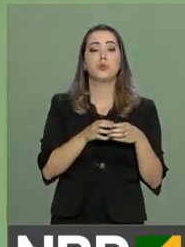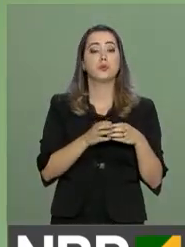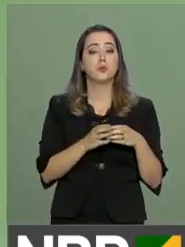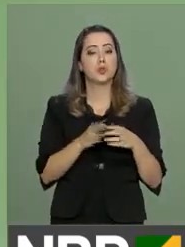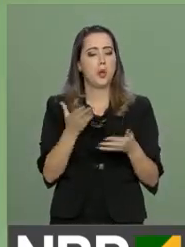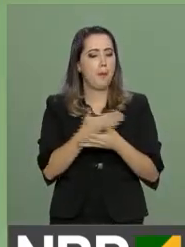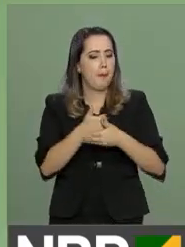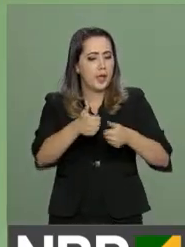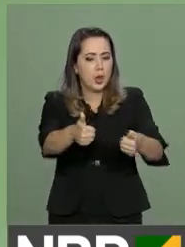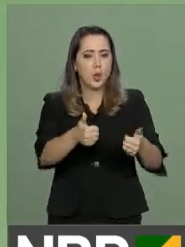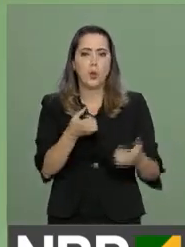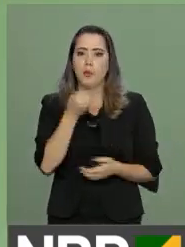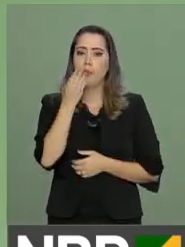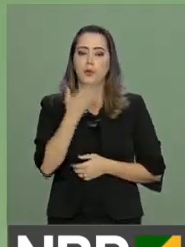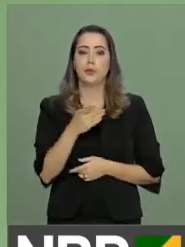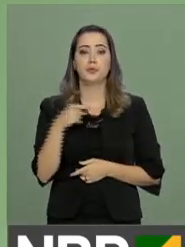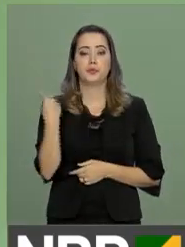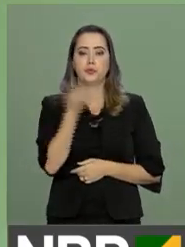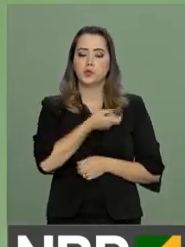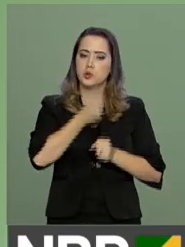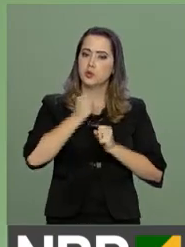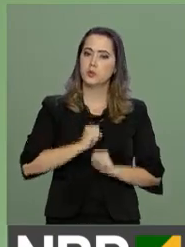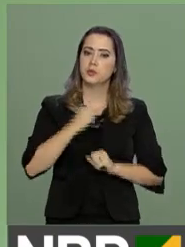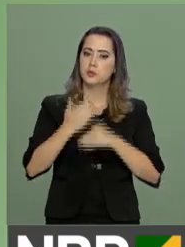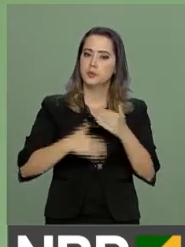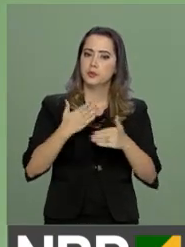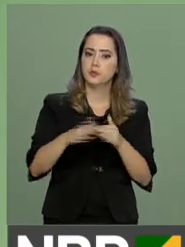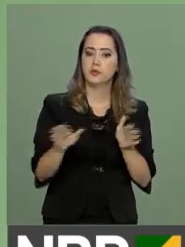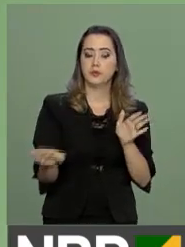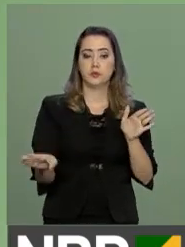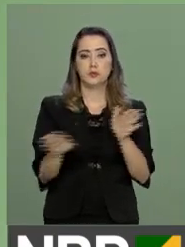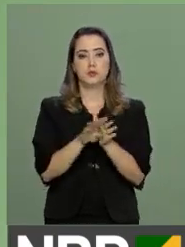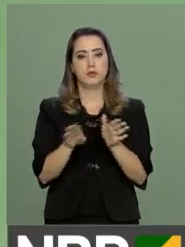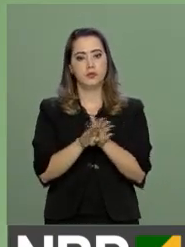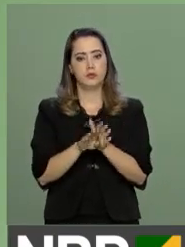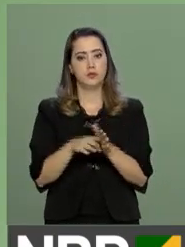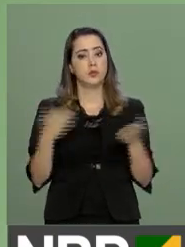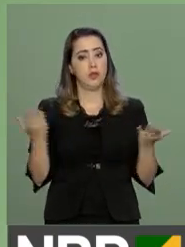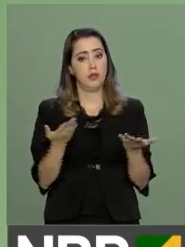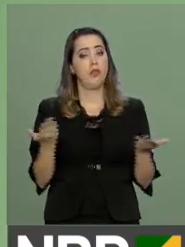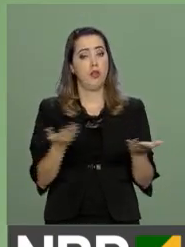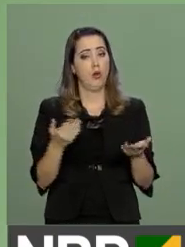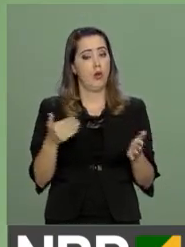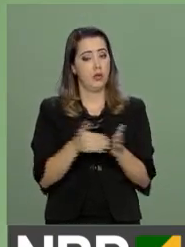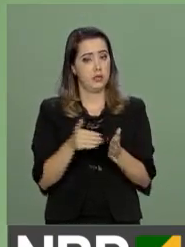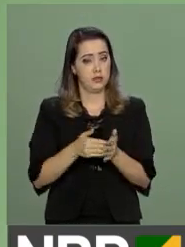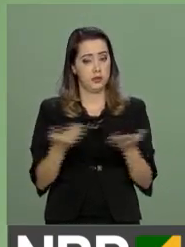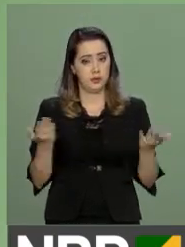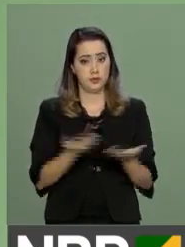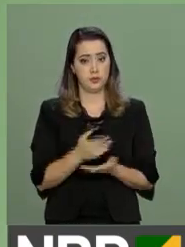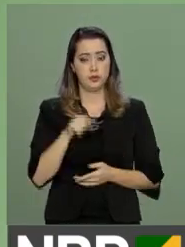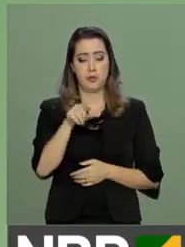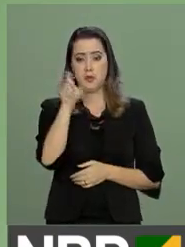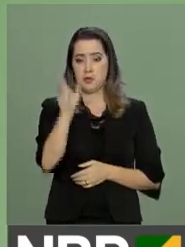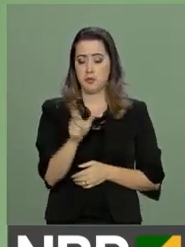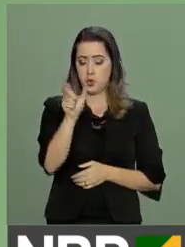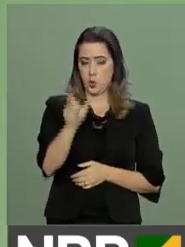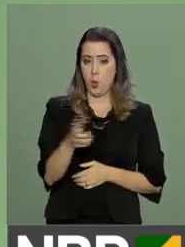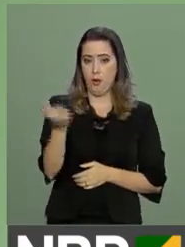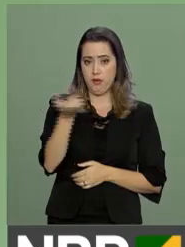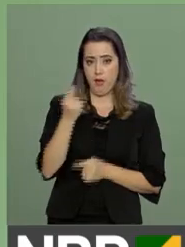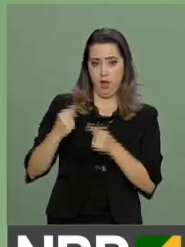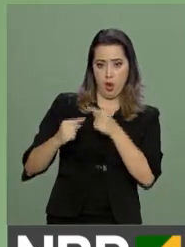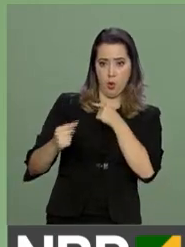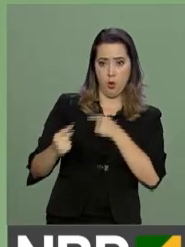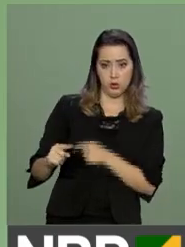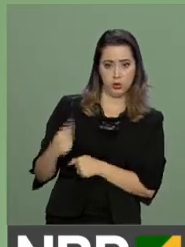do melhor nível. E foi isso que nos permitiu chegar até onde chegamos. Mas quem quiser opor-se ao